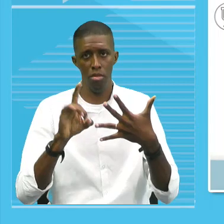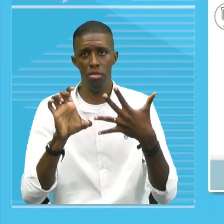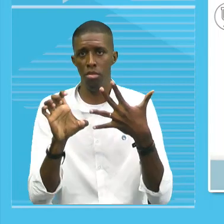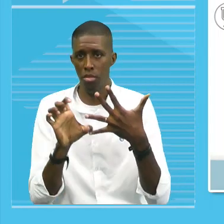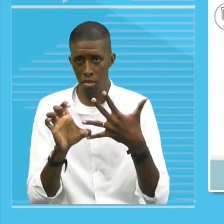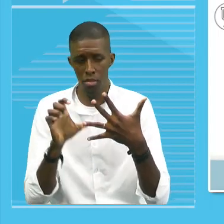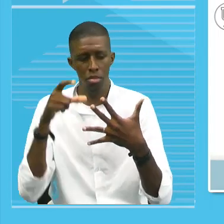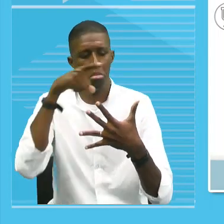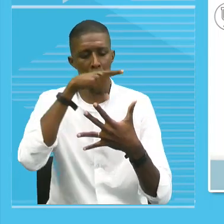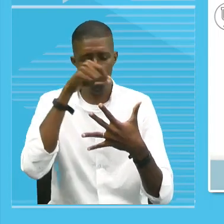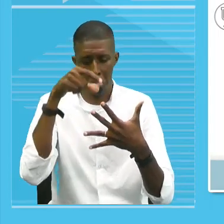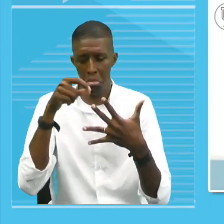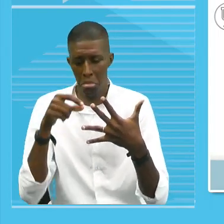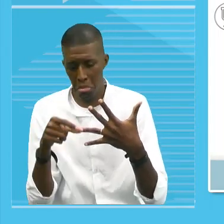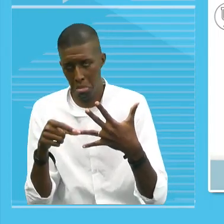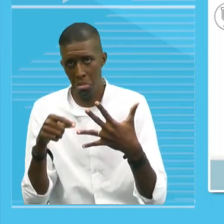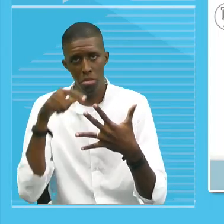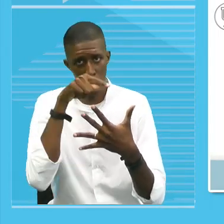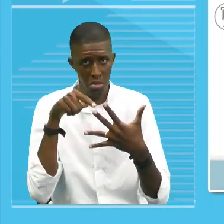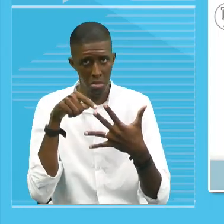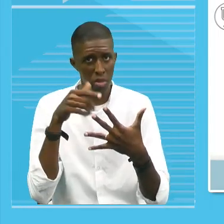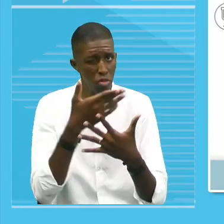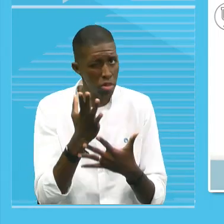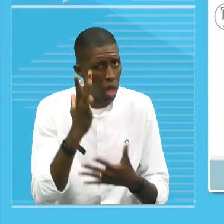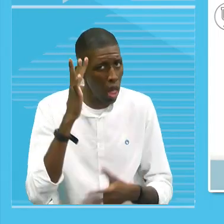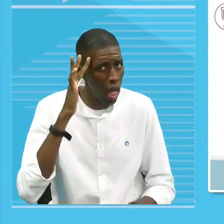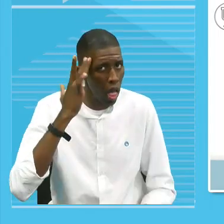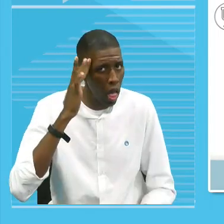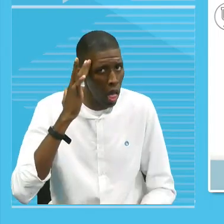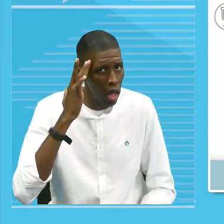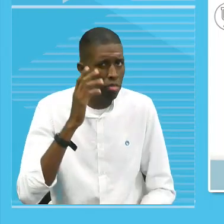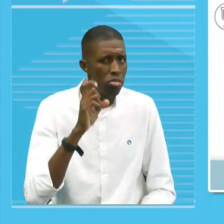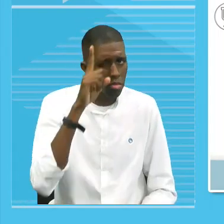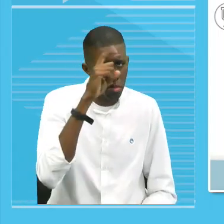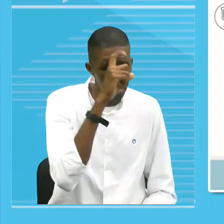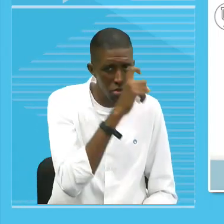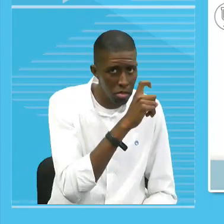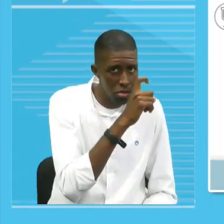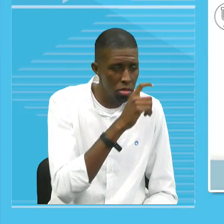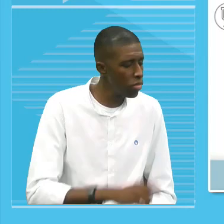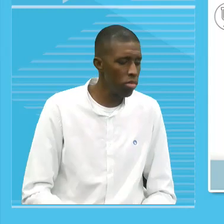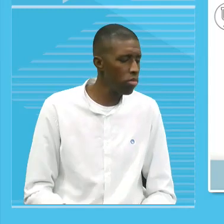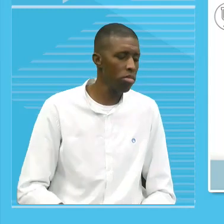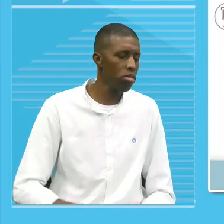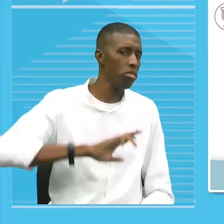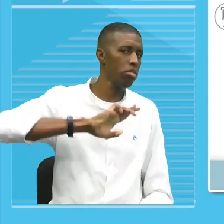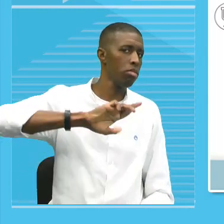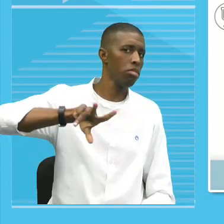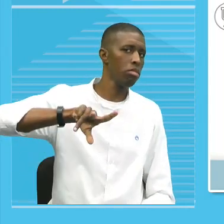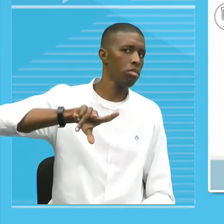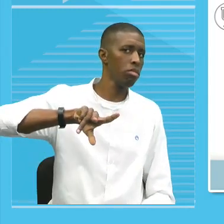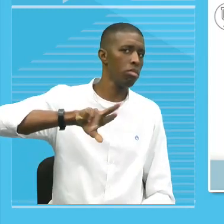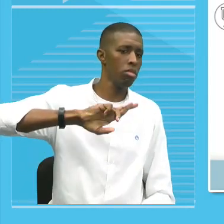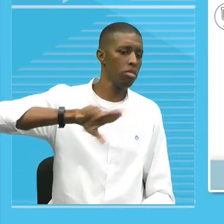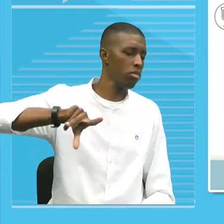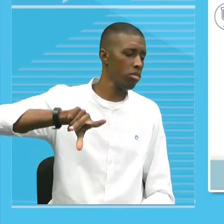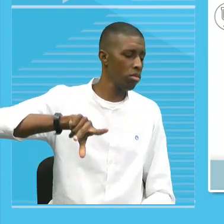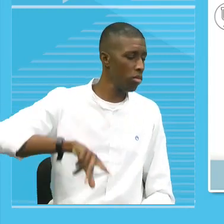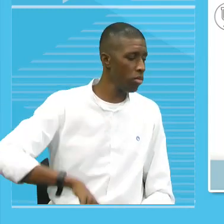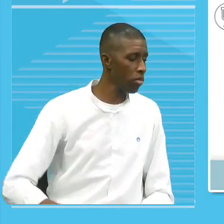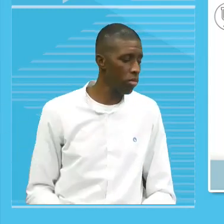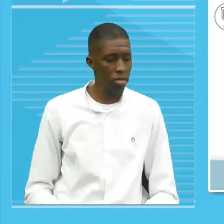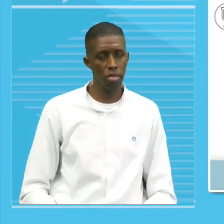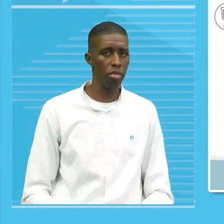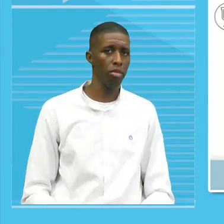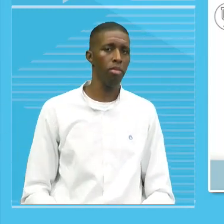parecer difícil não é basta você se ligar nisso tá nisso